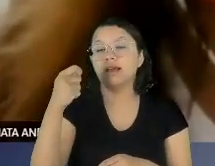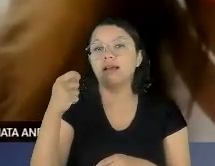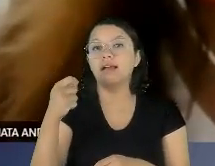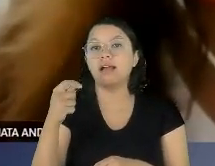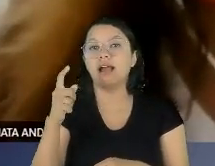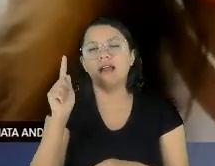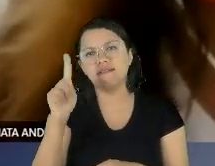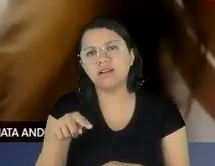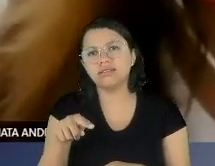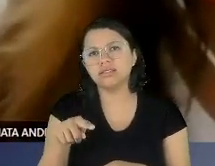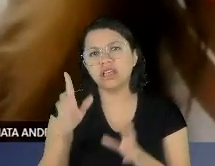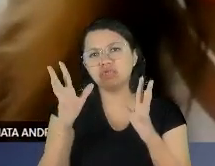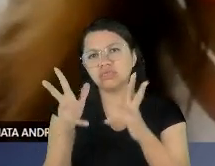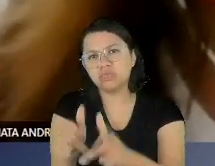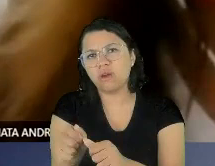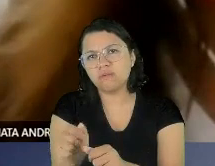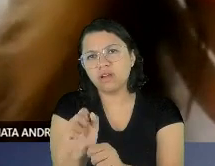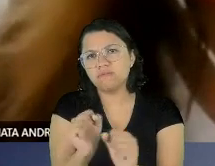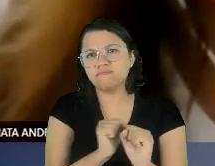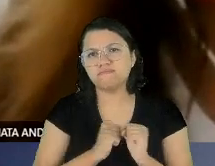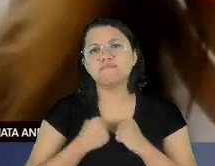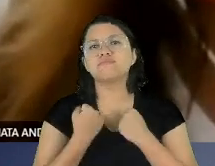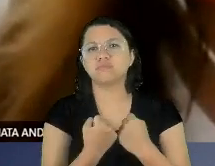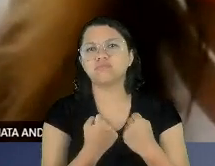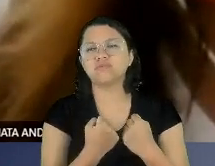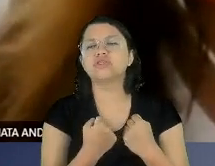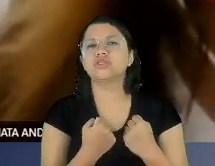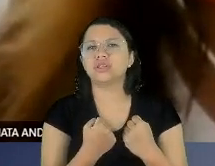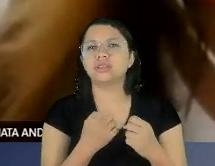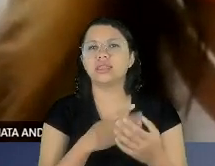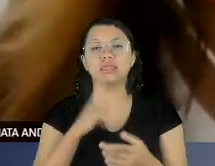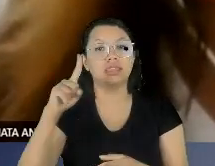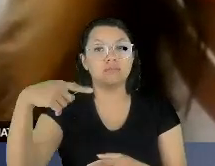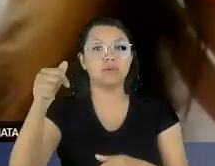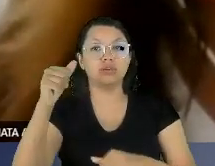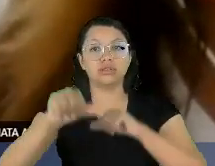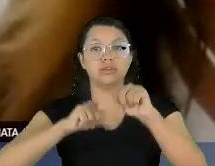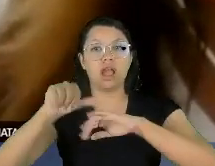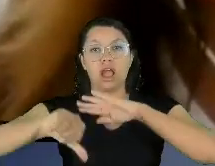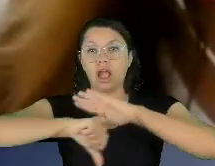vai ser plenamente protegida a partir da criminalização